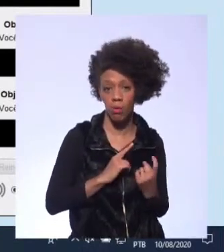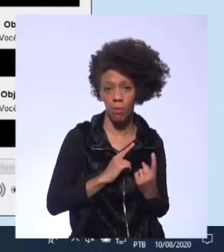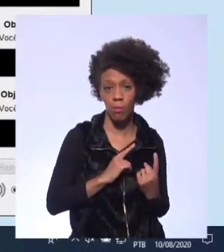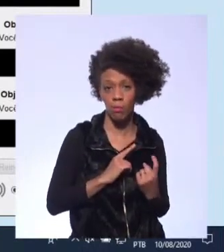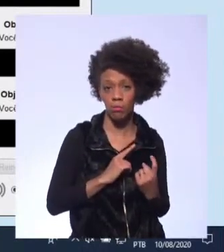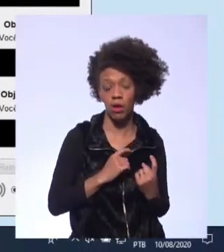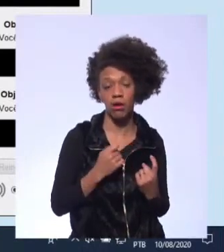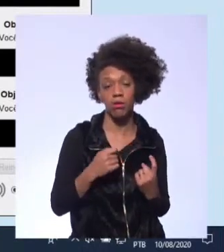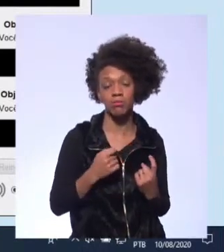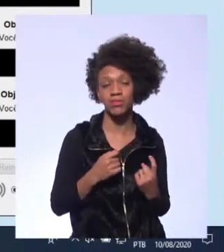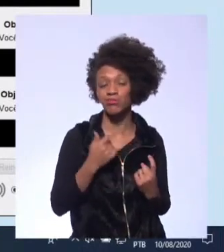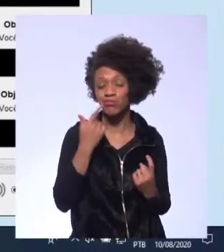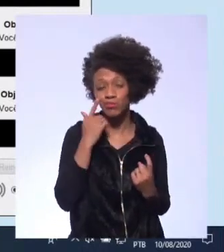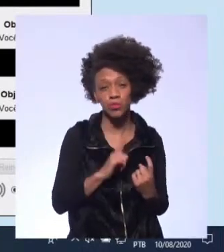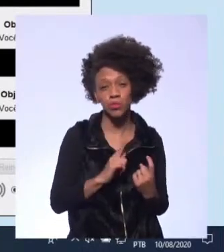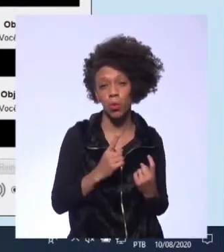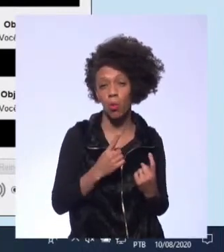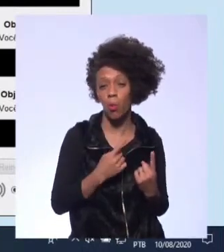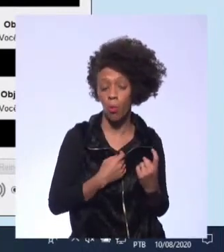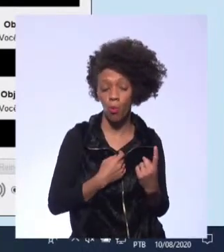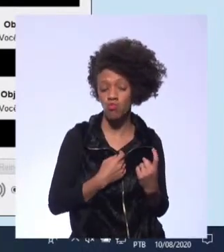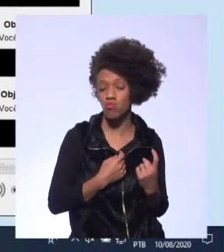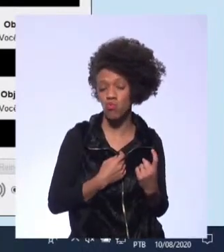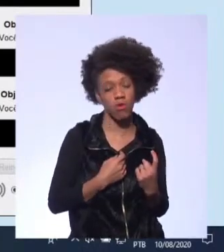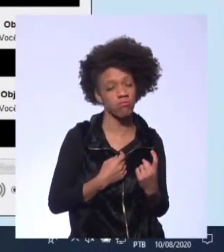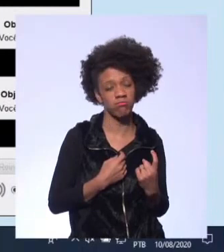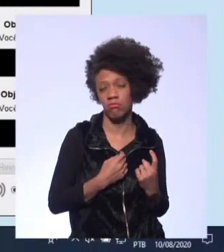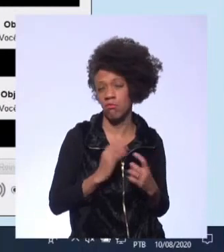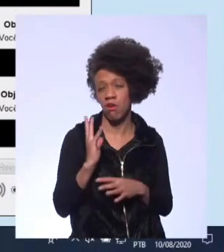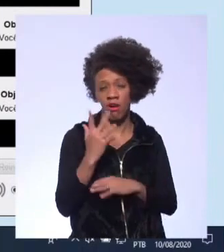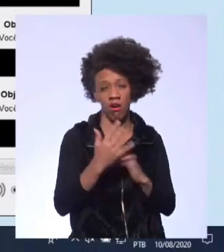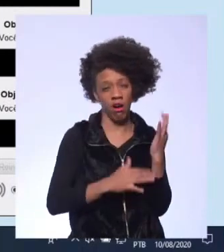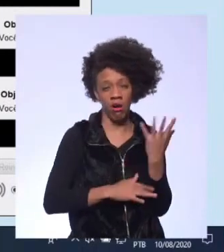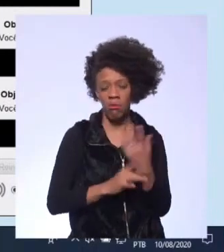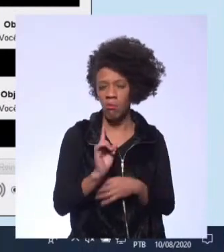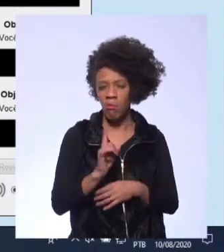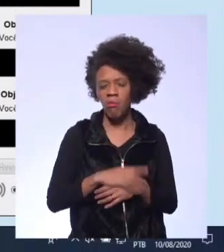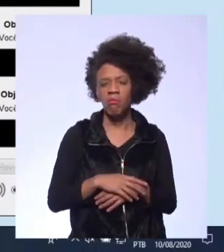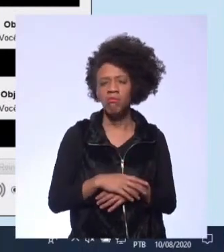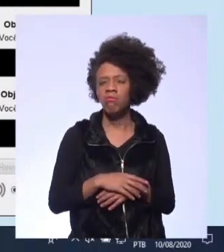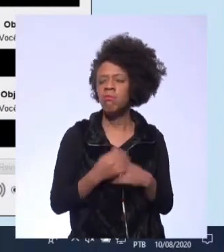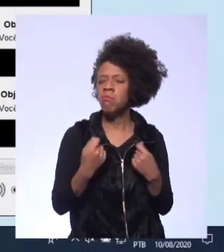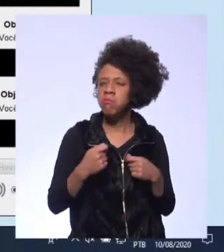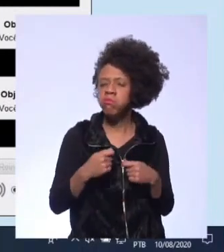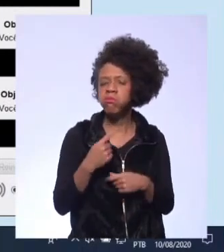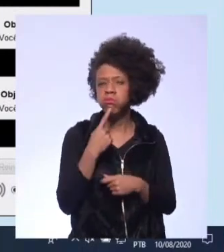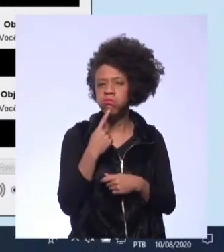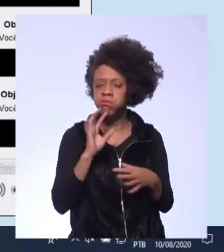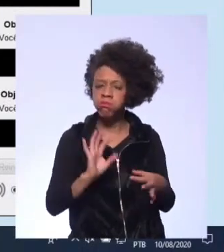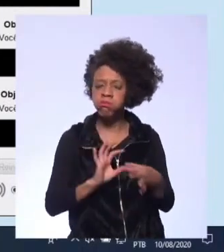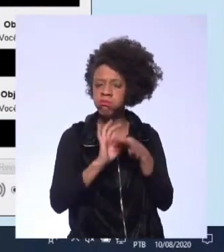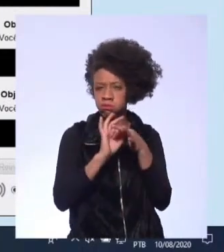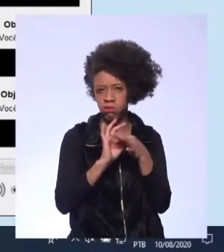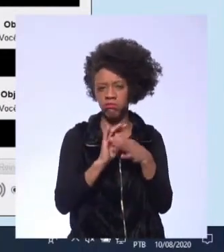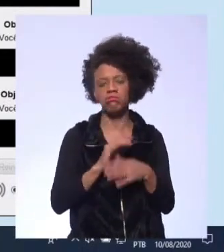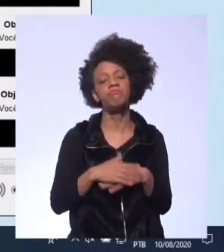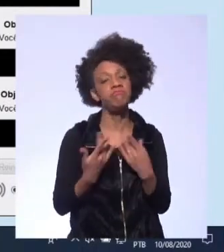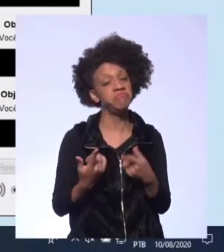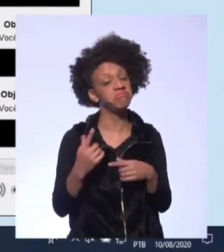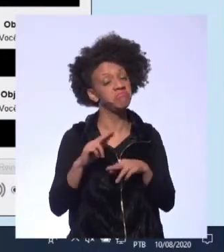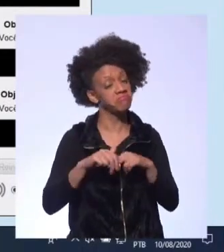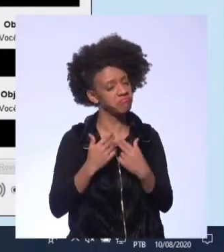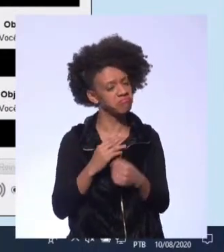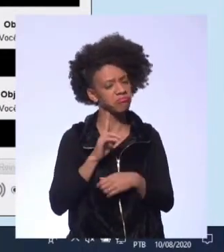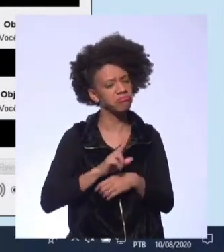eu não consigo deixar um átomo sozinho na natureza, né? Ele tem que estar conjugado com outro elemento químico. Por isso que eu